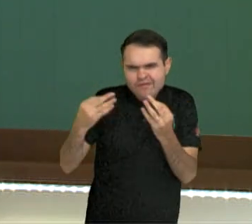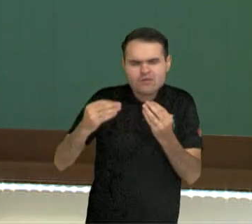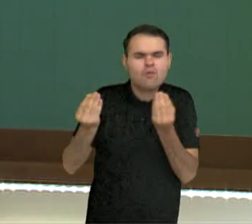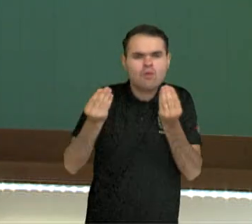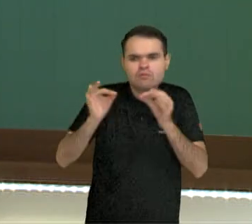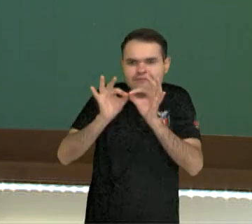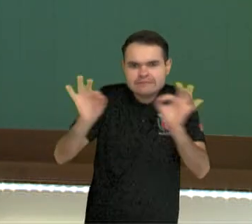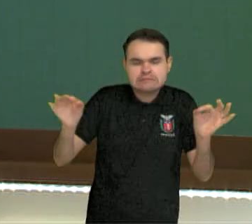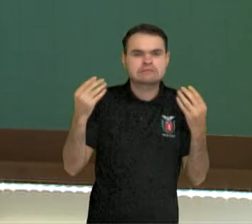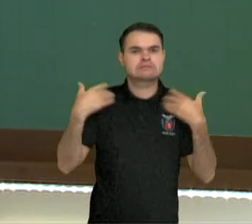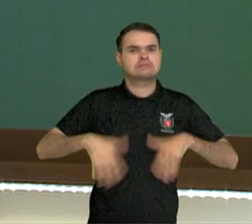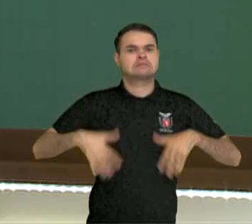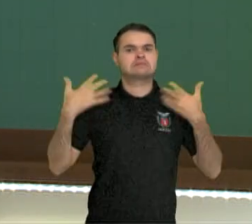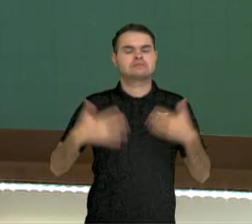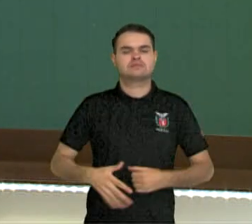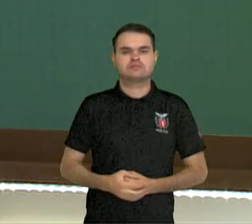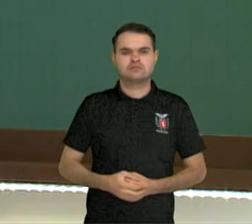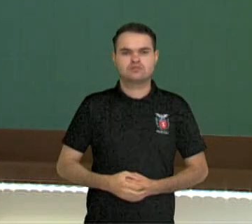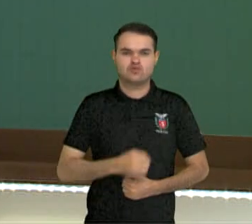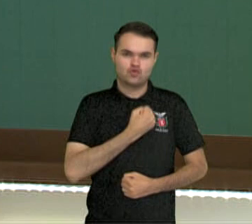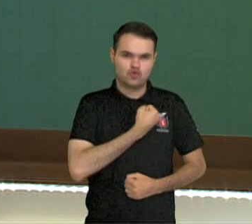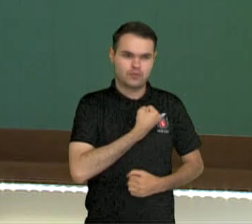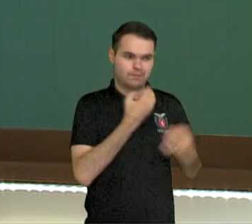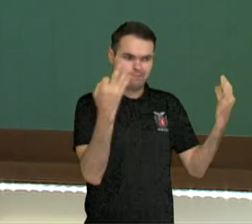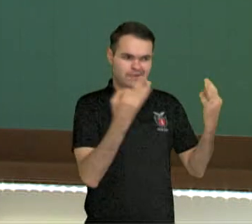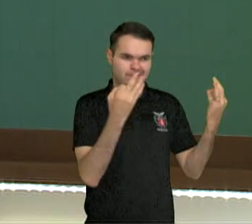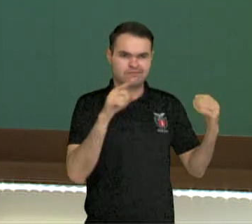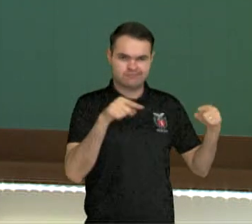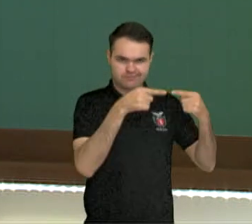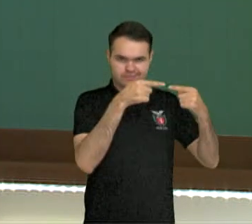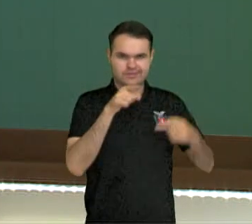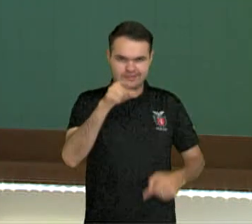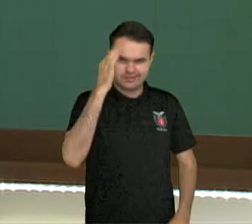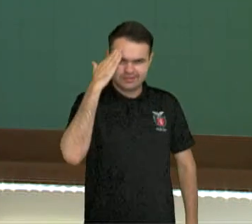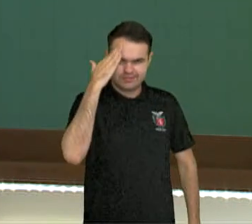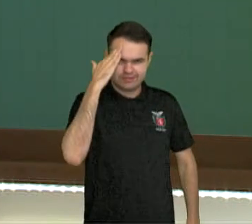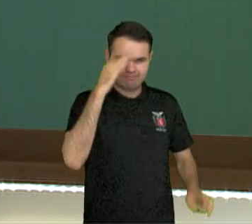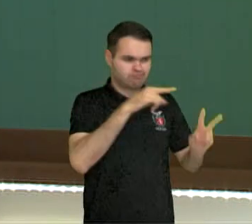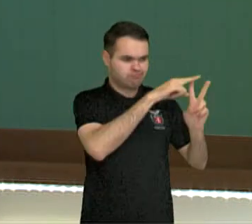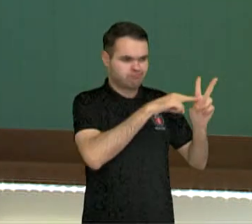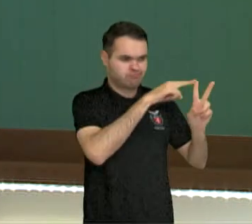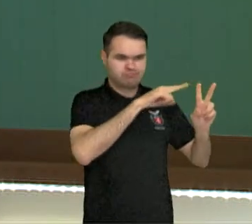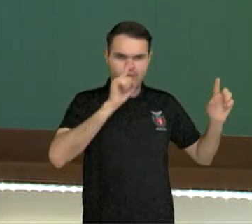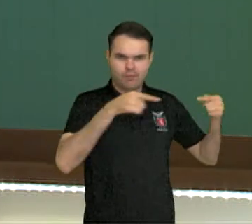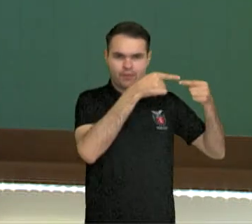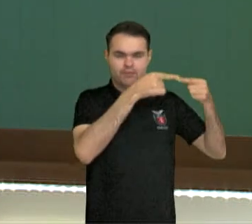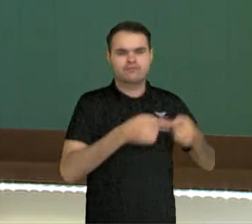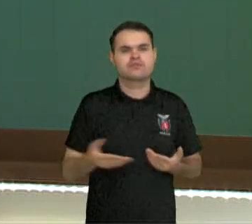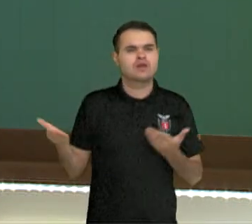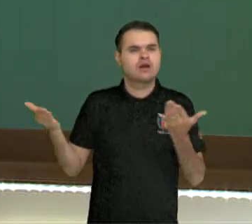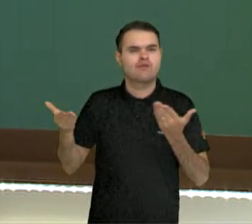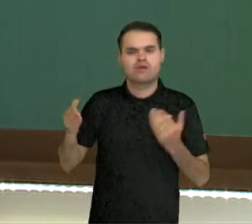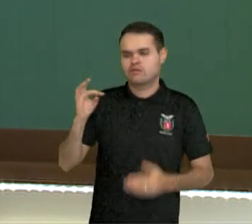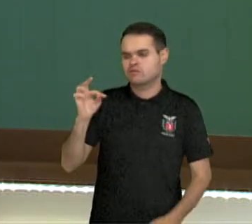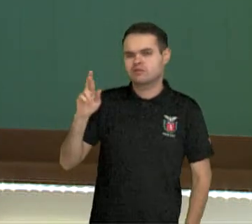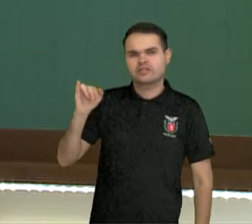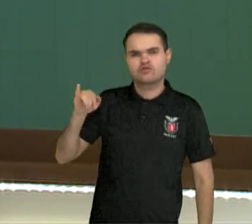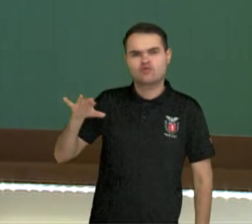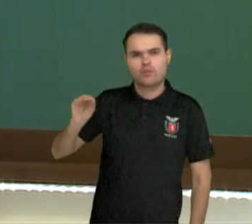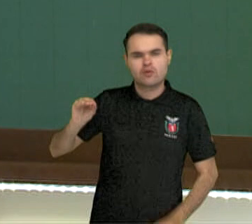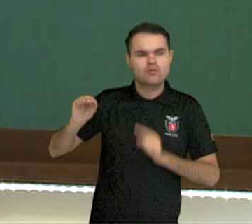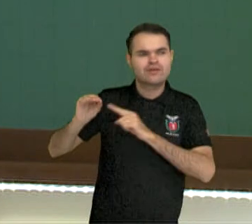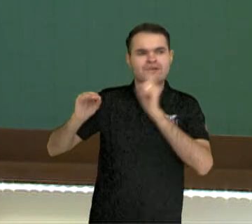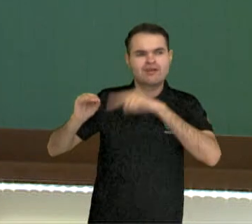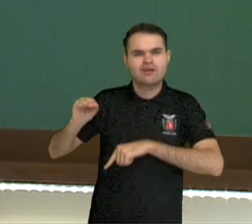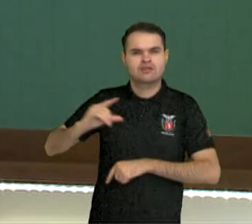frase. Então, número perfeito você já entendeu. Tem a raiz quadrada exata. Vamos lembrar o que é trinômio. Trinômio é uma expressão